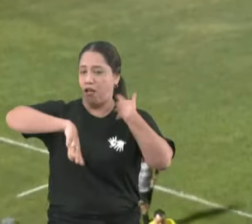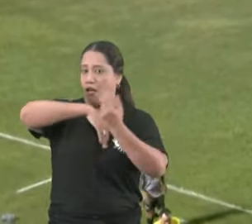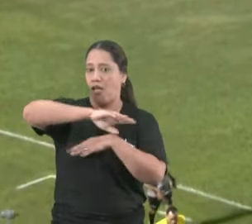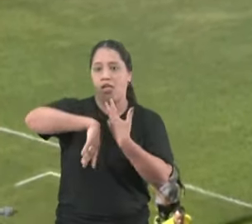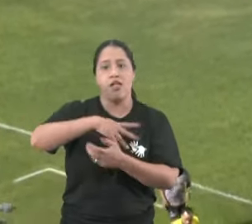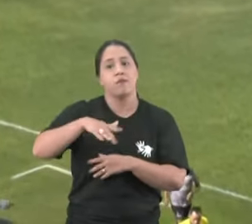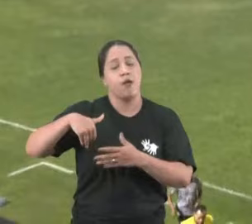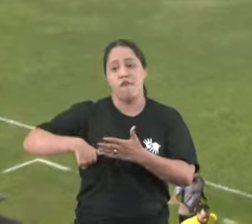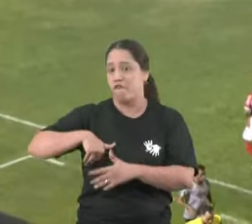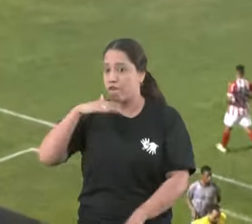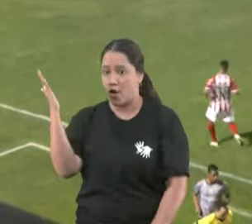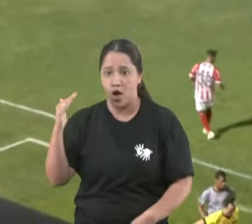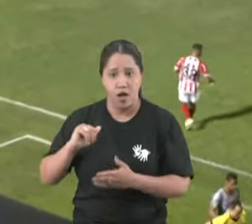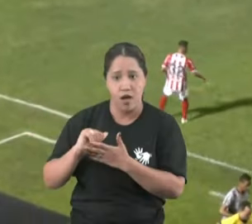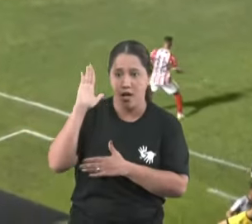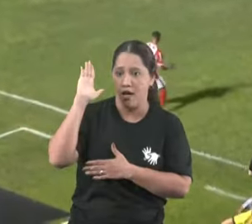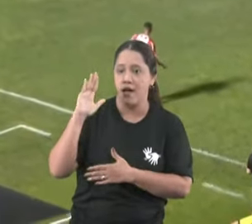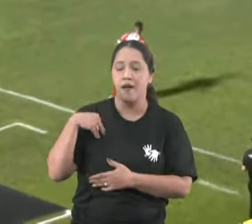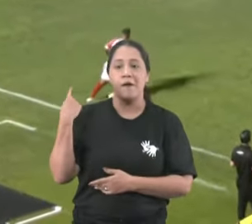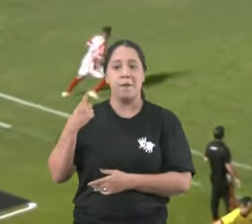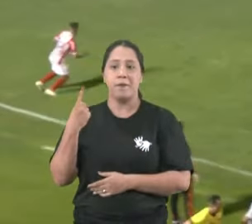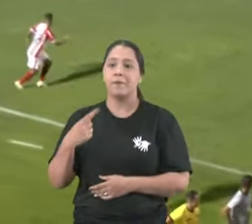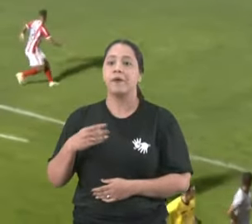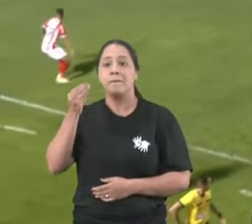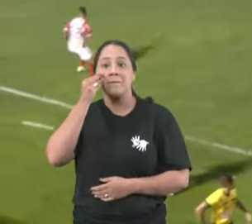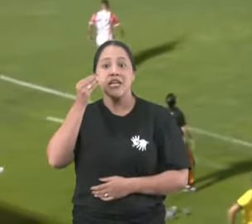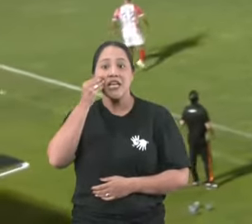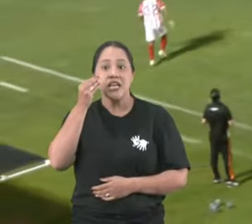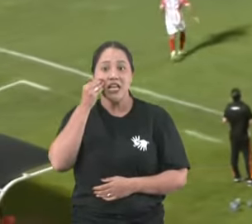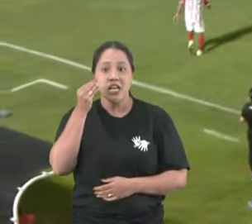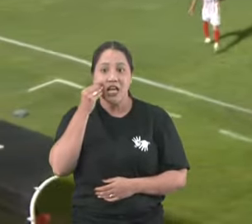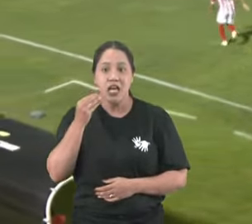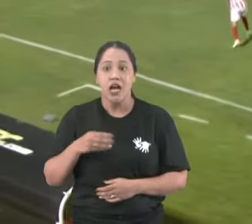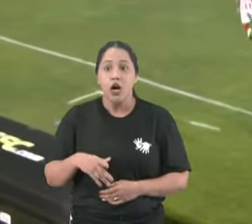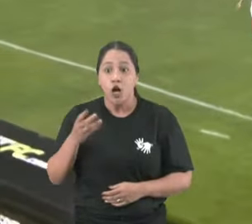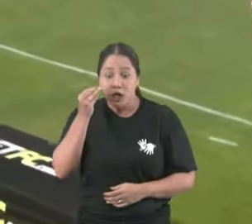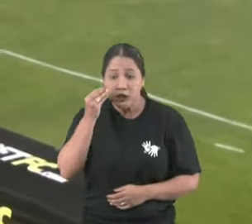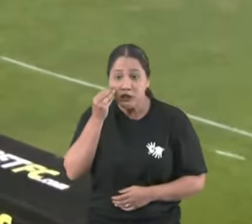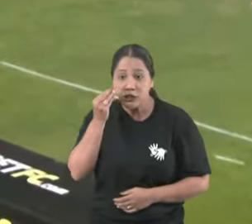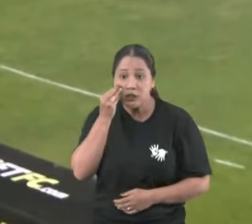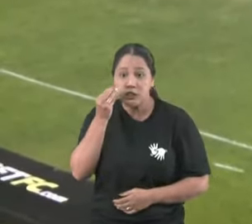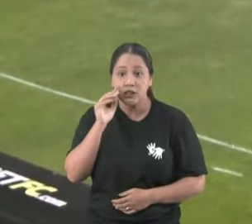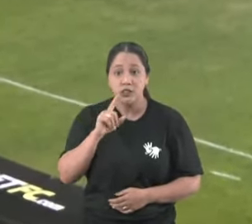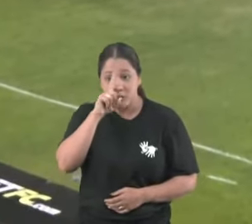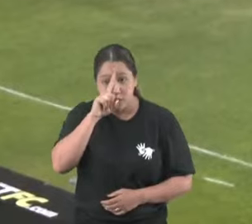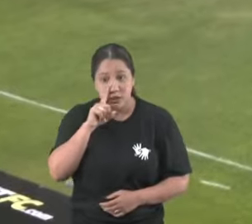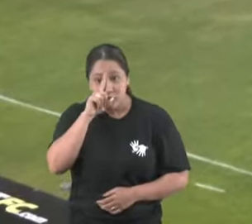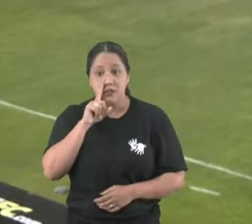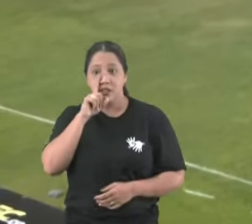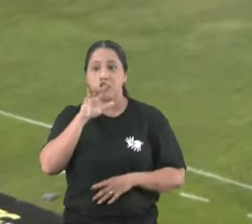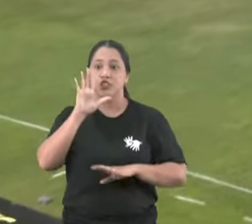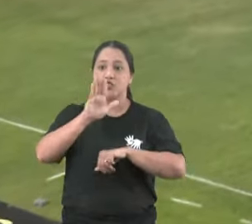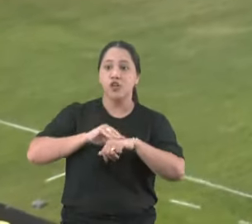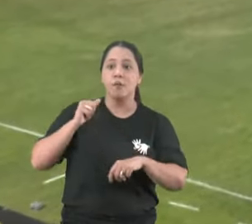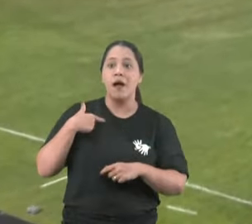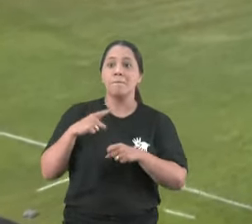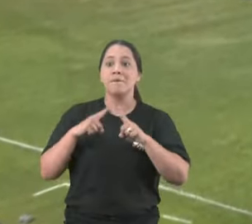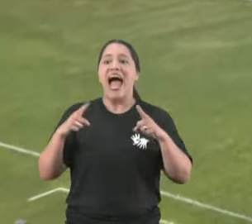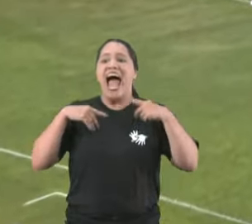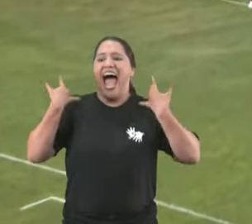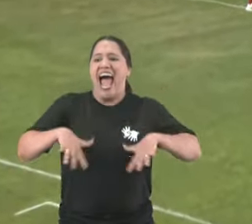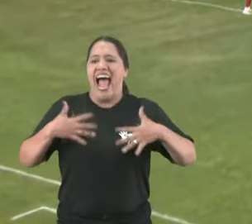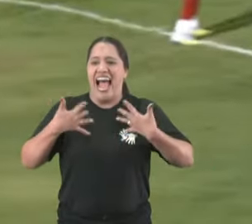mandou para fora. Um primeiro lance de mais perigo na marca de 2 minutos desse segundo tempo. Já ia chamar o Alberto, mas o CRB erra